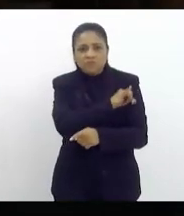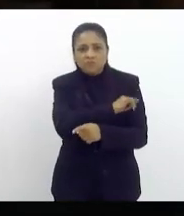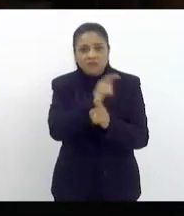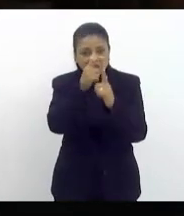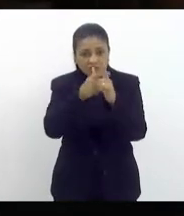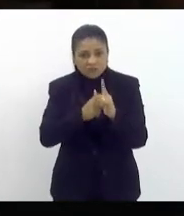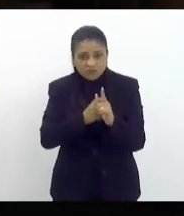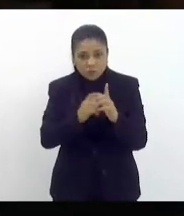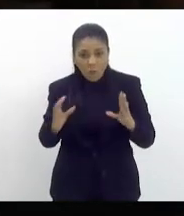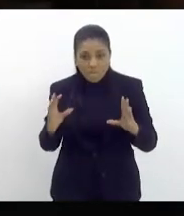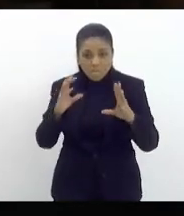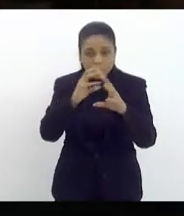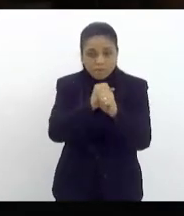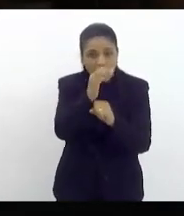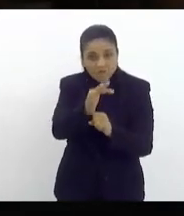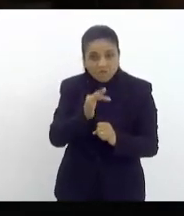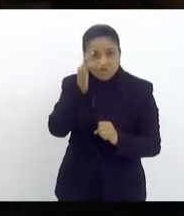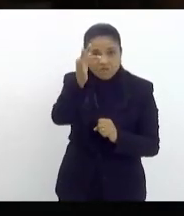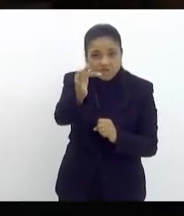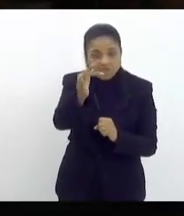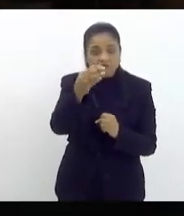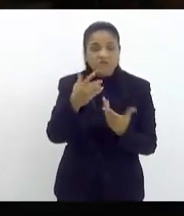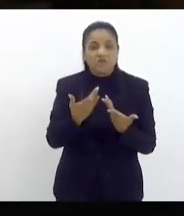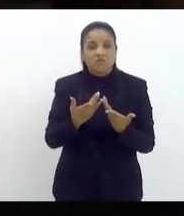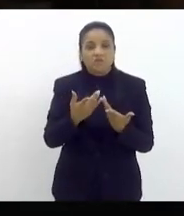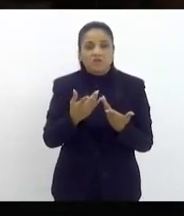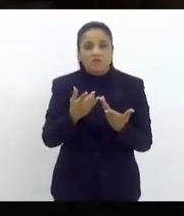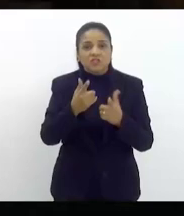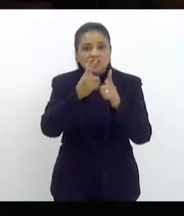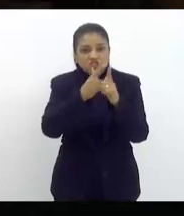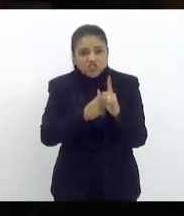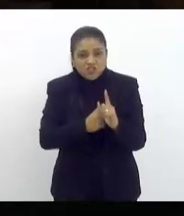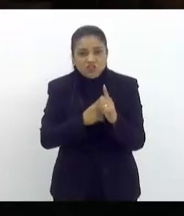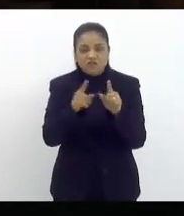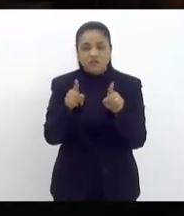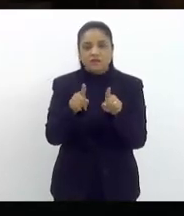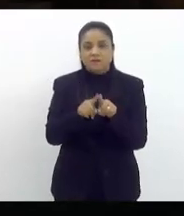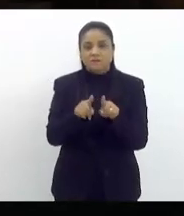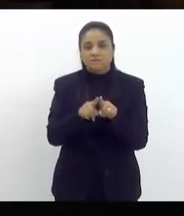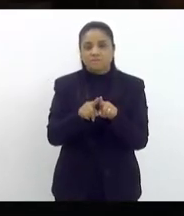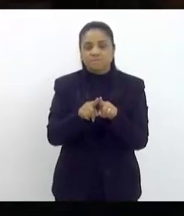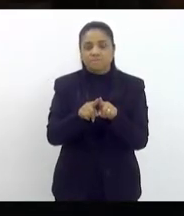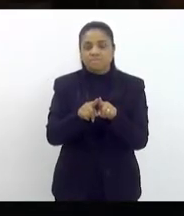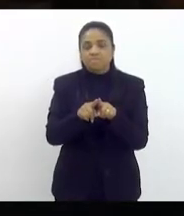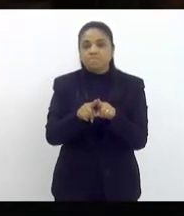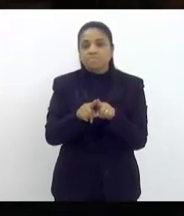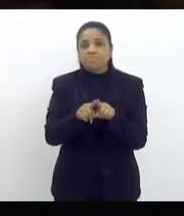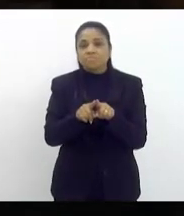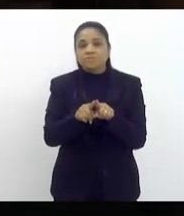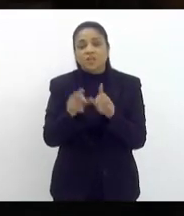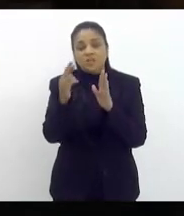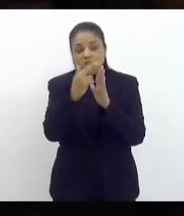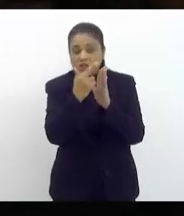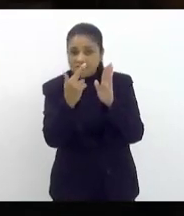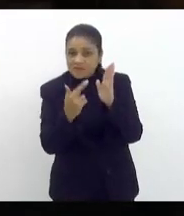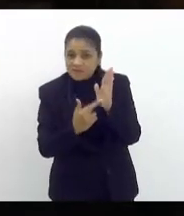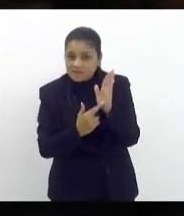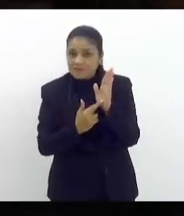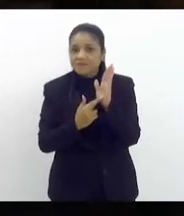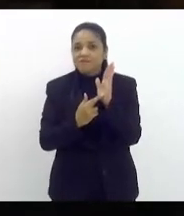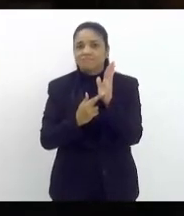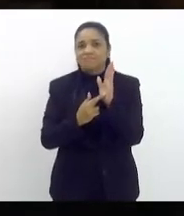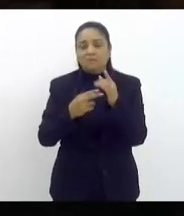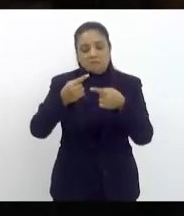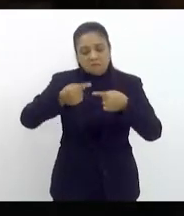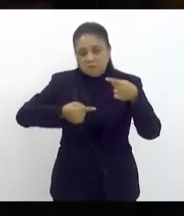com esse abismo financeiro e com esse regime que não faz o